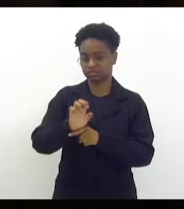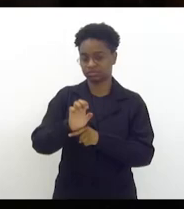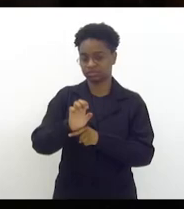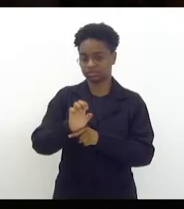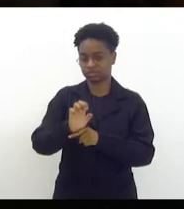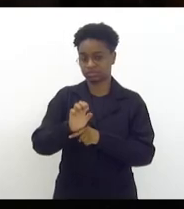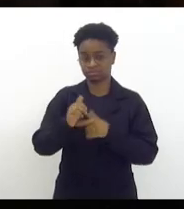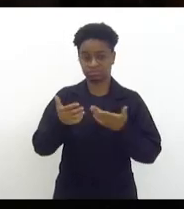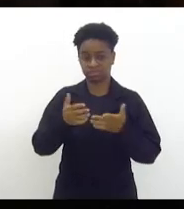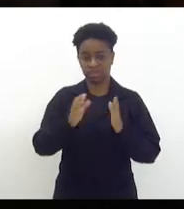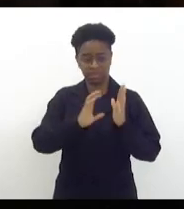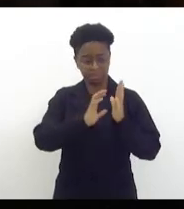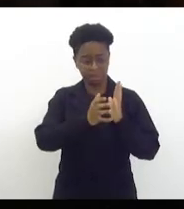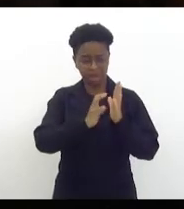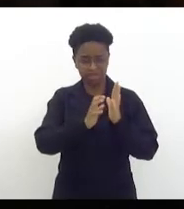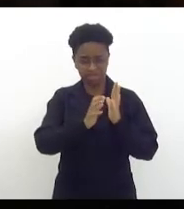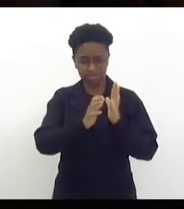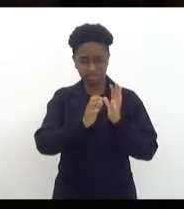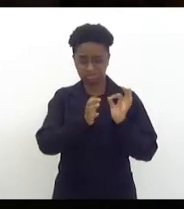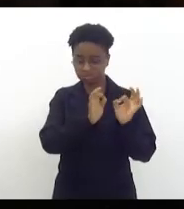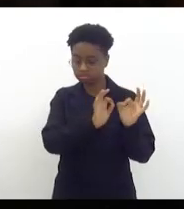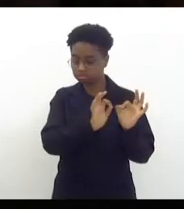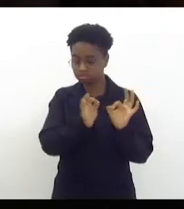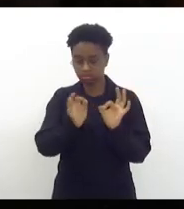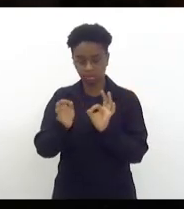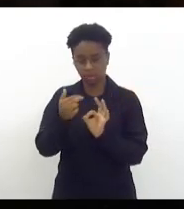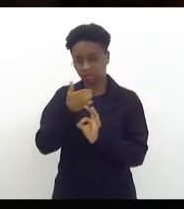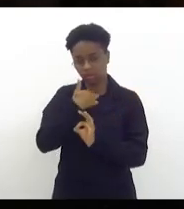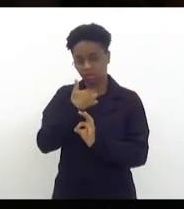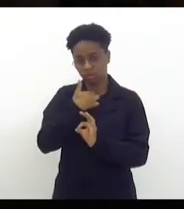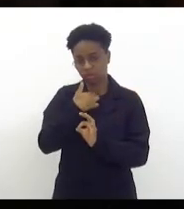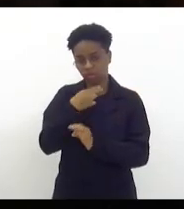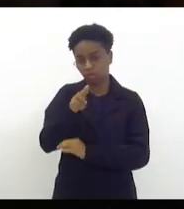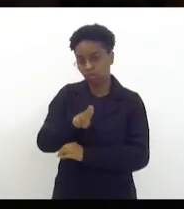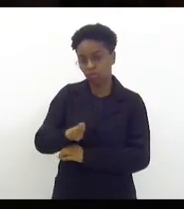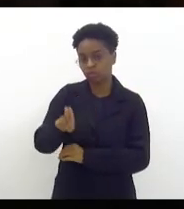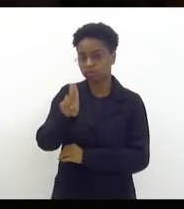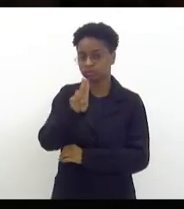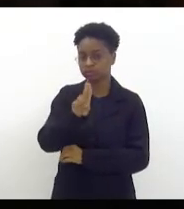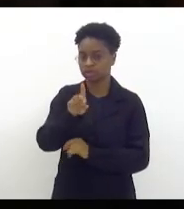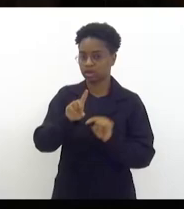Nenhum partido político pode querer se apropriar